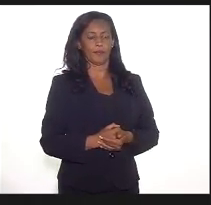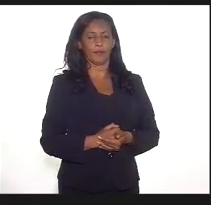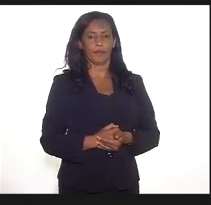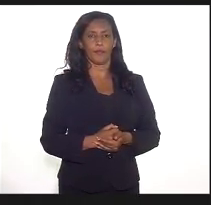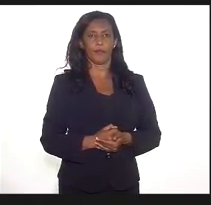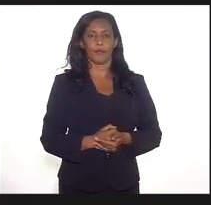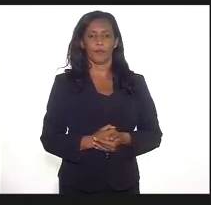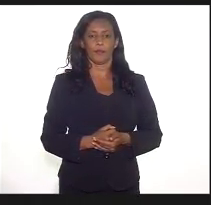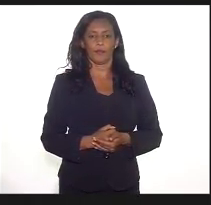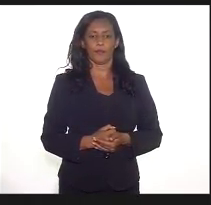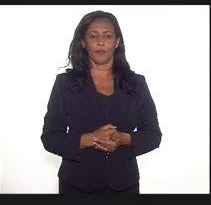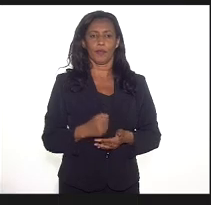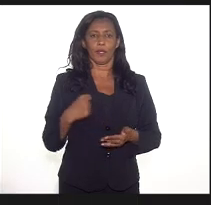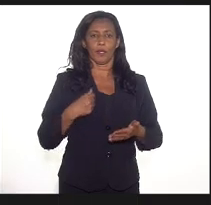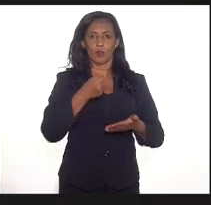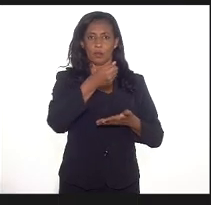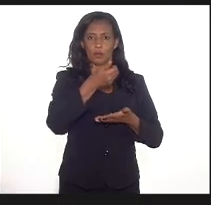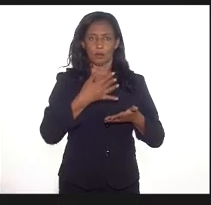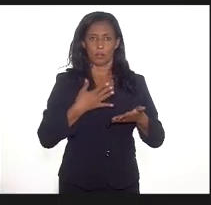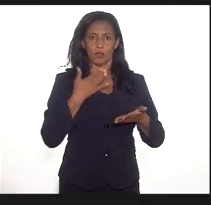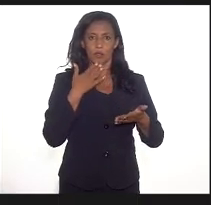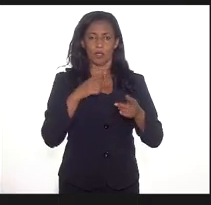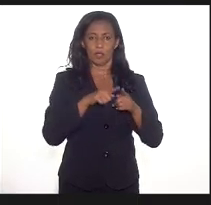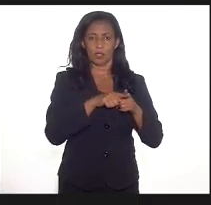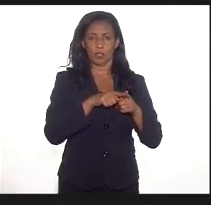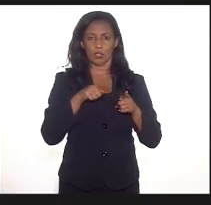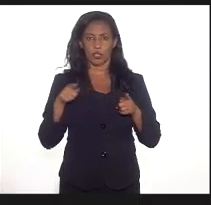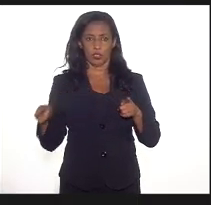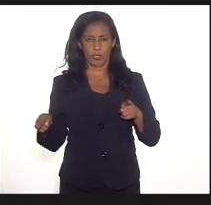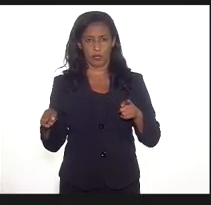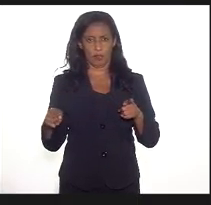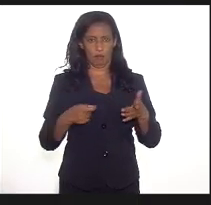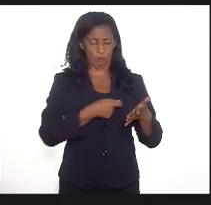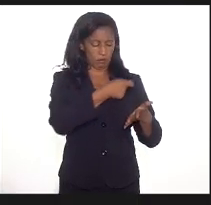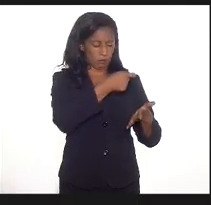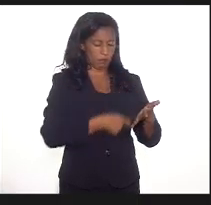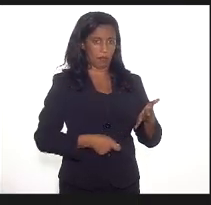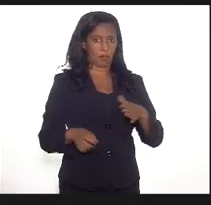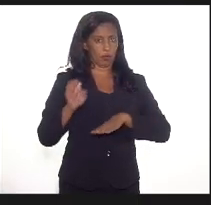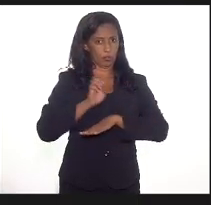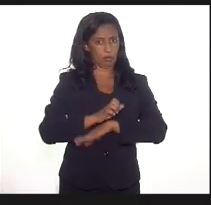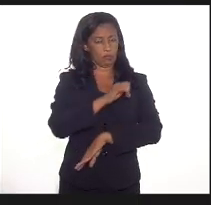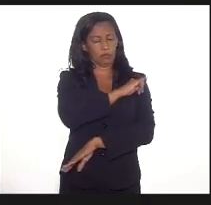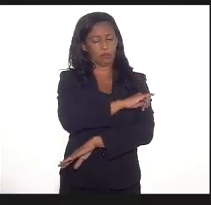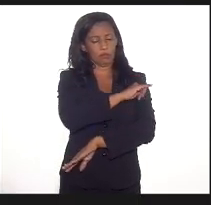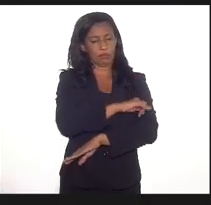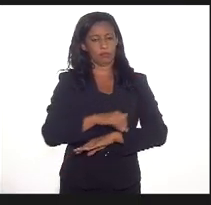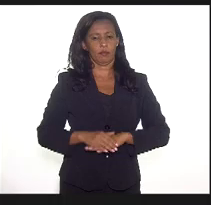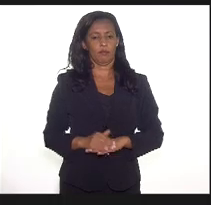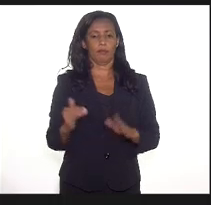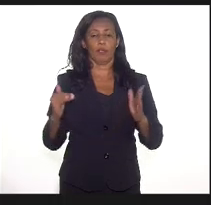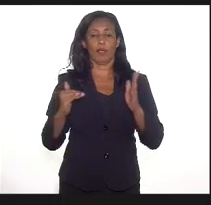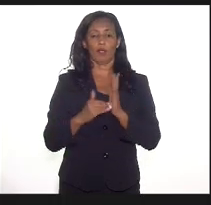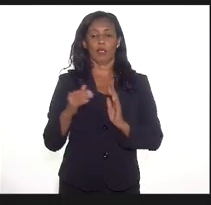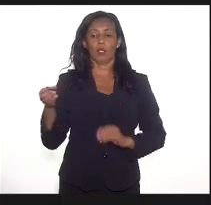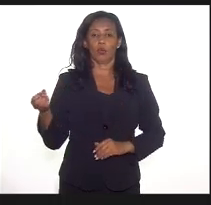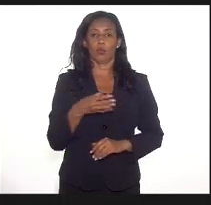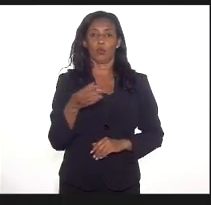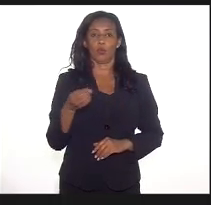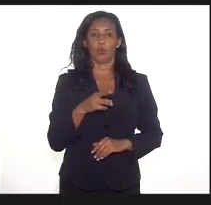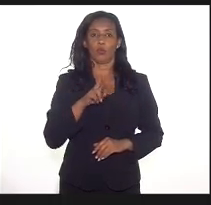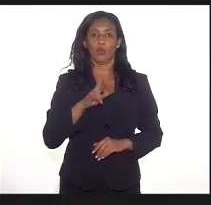exposto, defiro o pedido de extensão da liminar formulado pelo Estado do Rio de Janeiro até que o novo